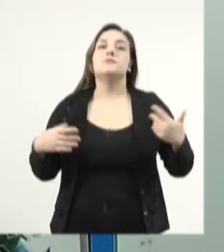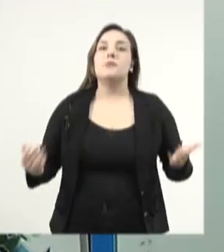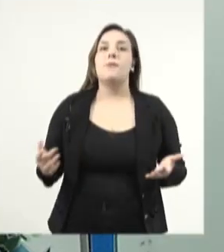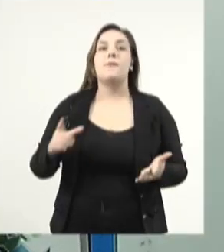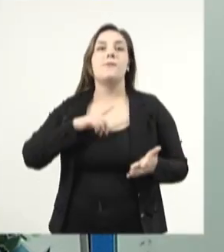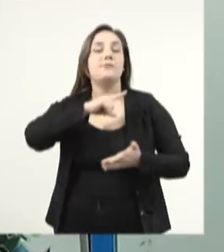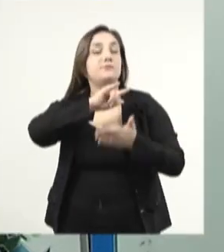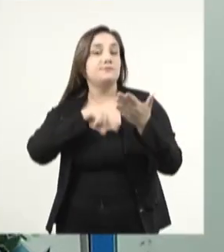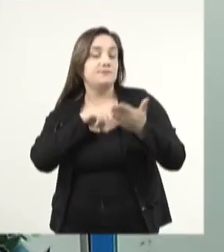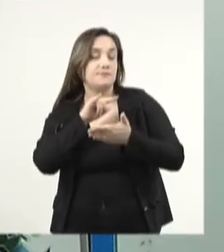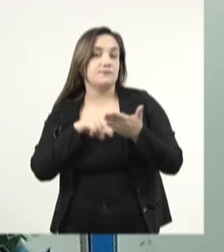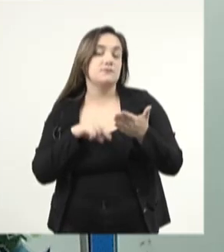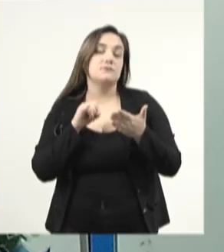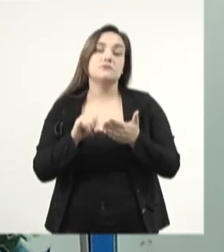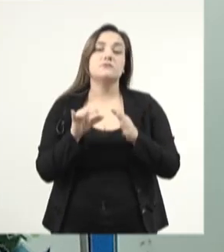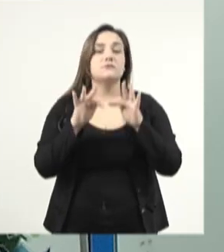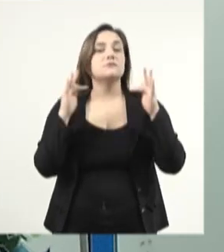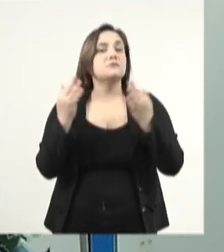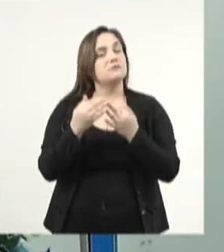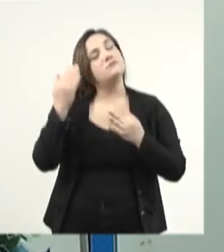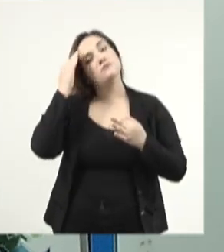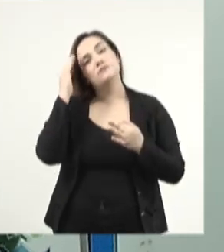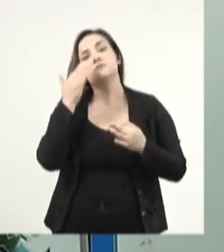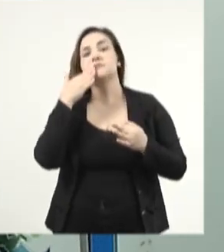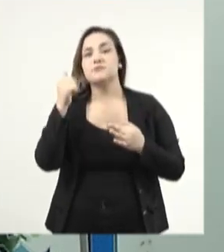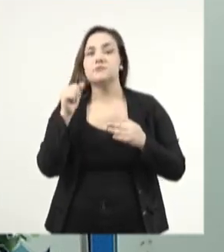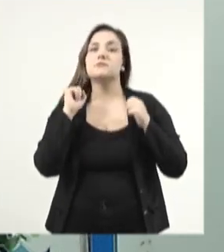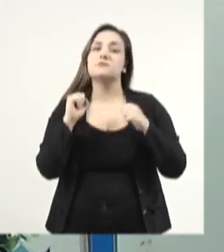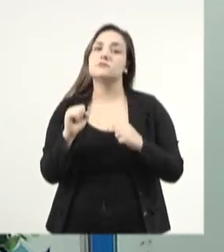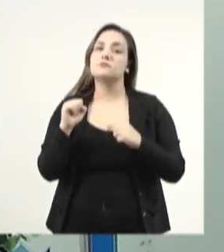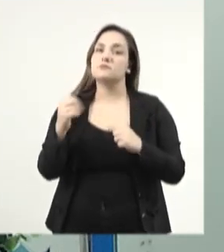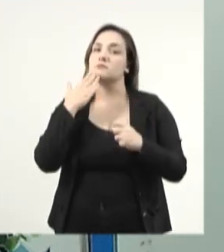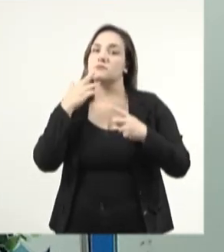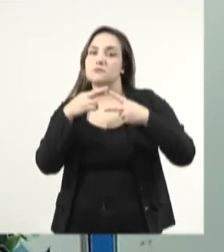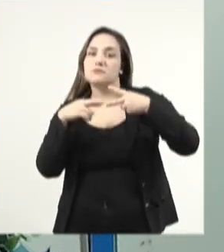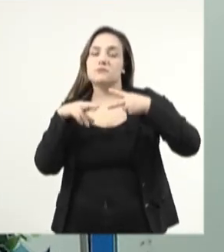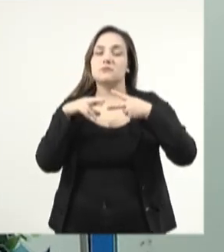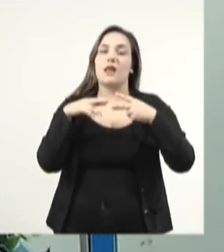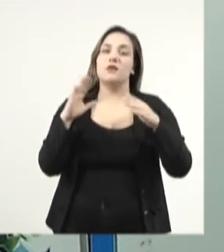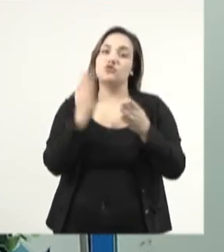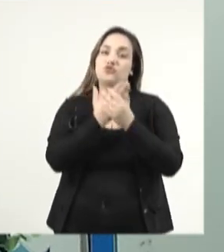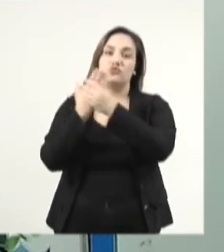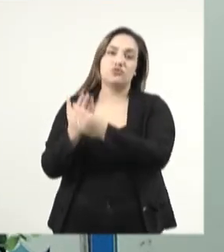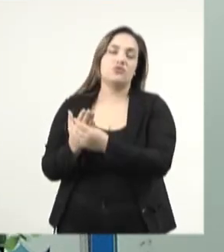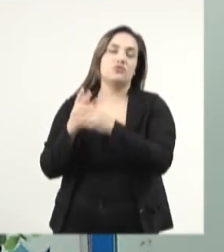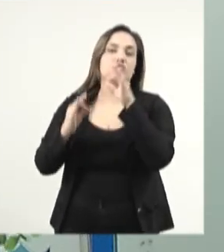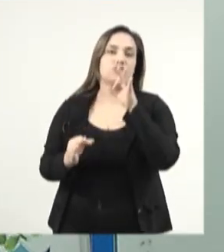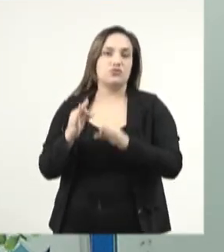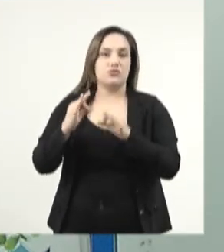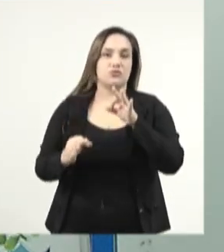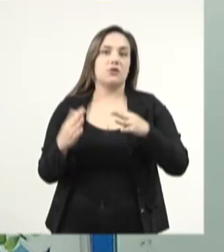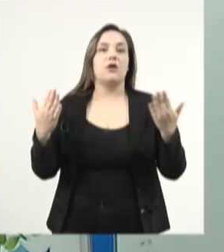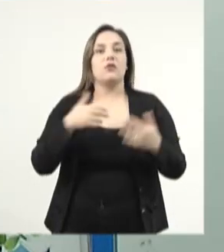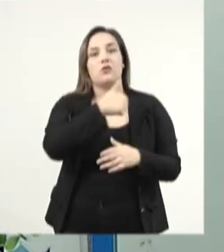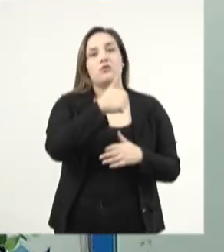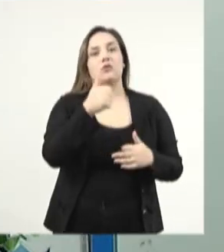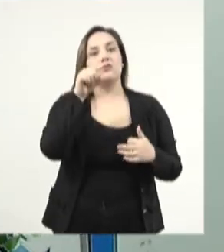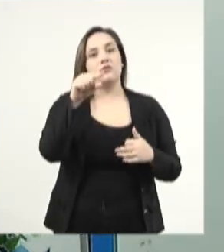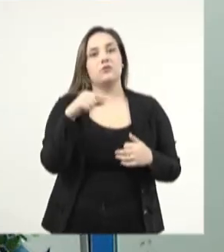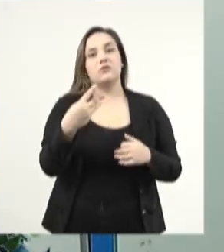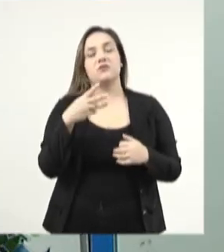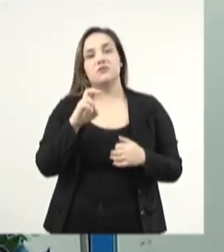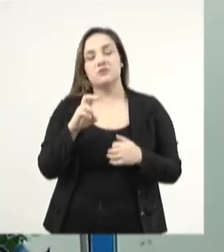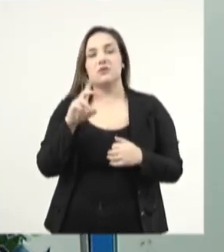esse documento, se a família se entender, pode inclusive recorrer à justiça. 11 horas e 35 minutos, o